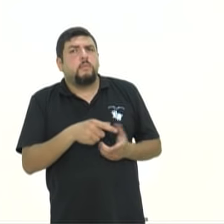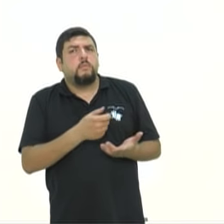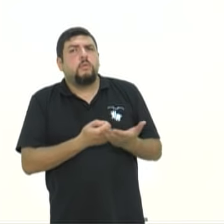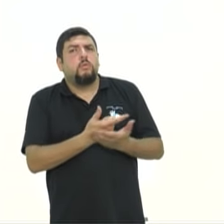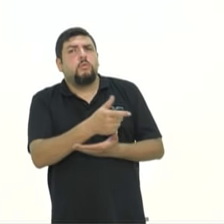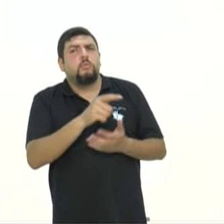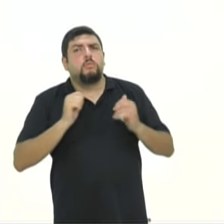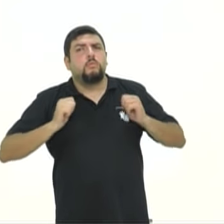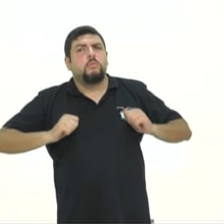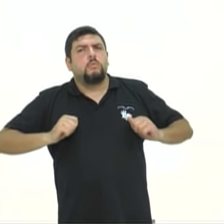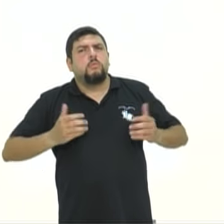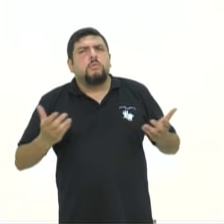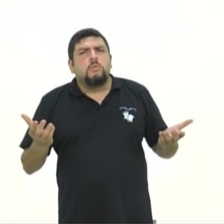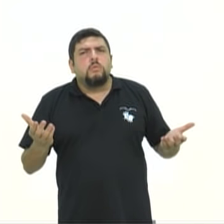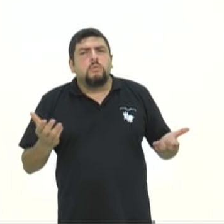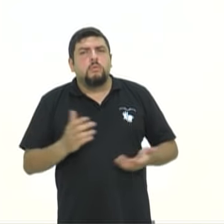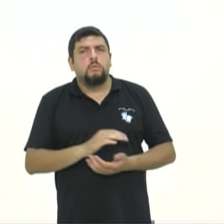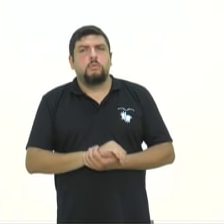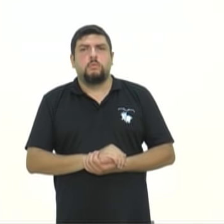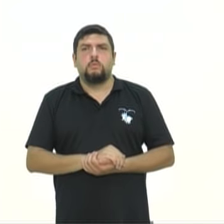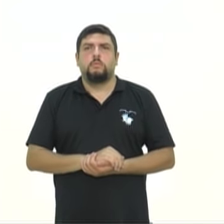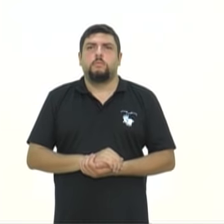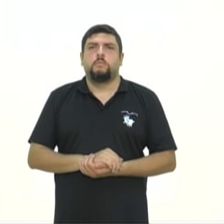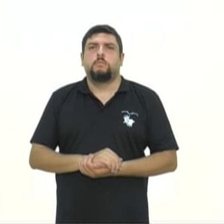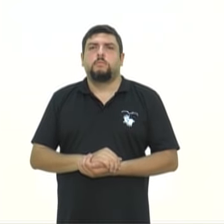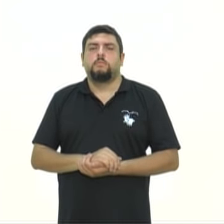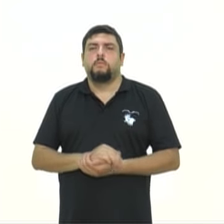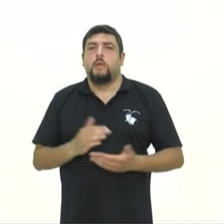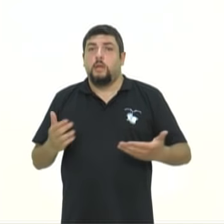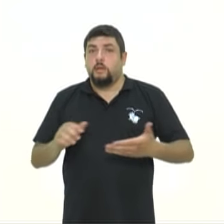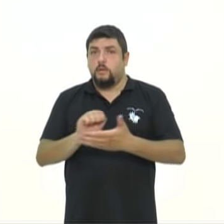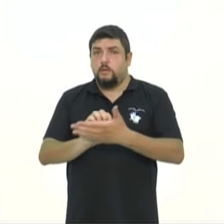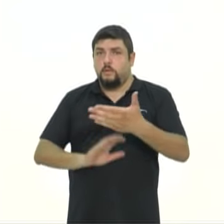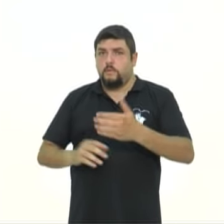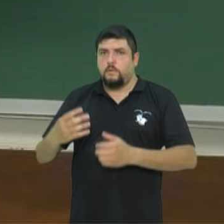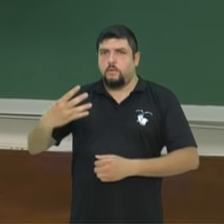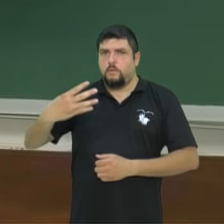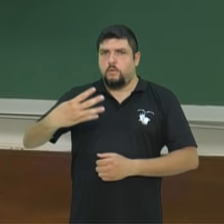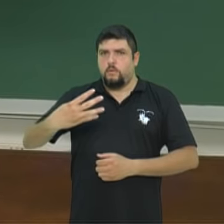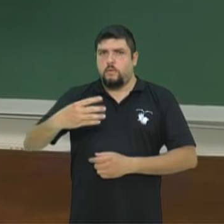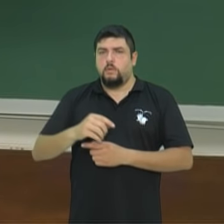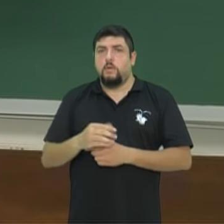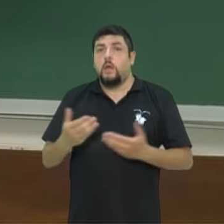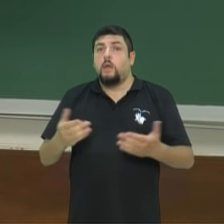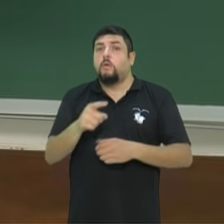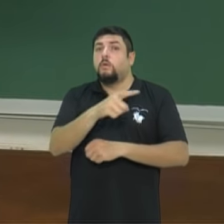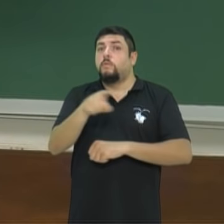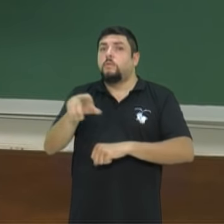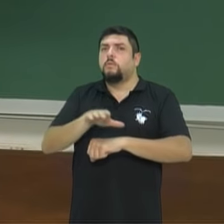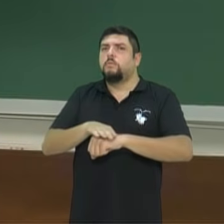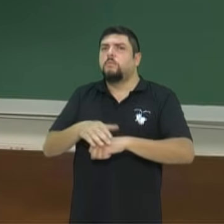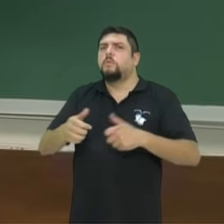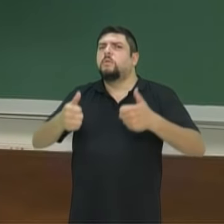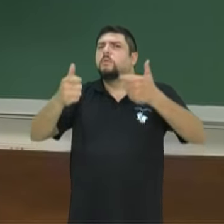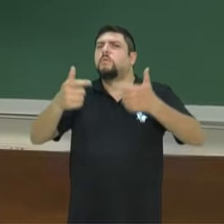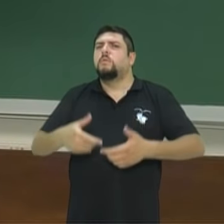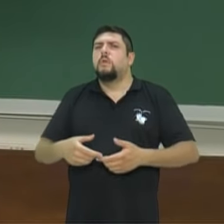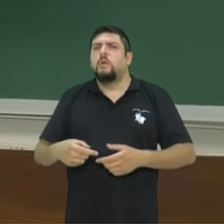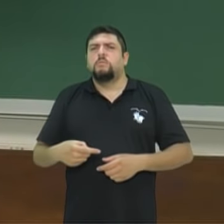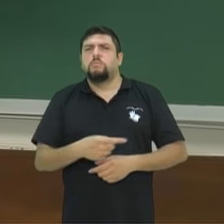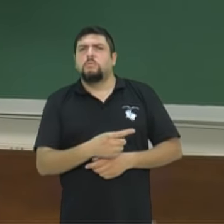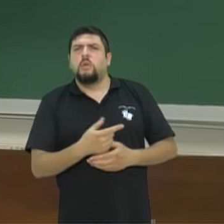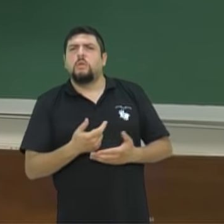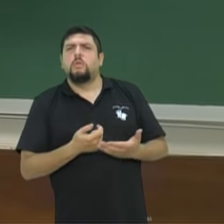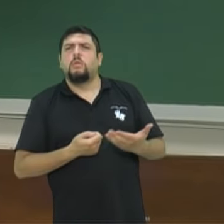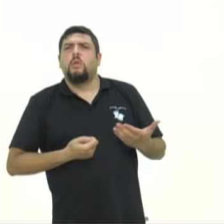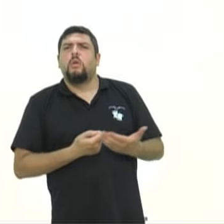mochila? Né? Então no exercício 4, eu vou pedir para vocês, agora é a vez de vocês fazer uma explicação aí. Né? Vocês vão